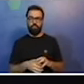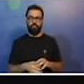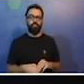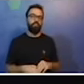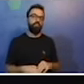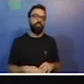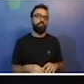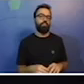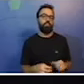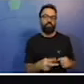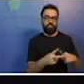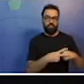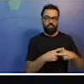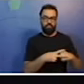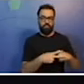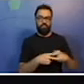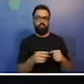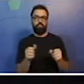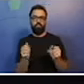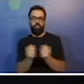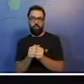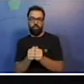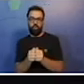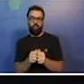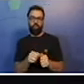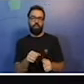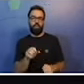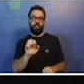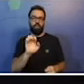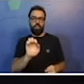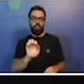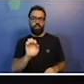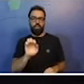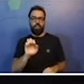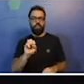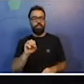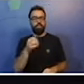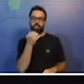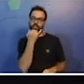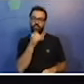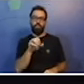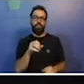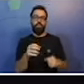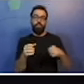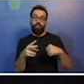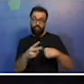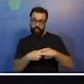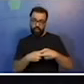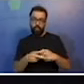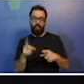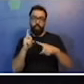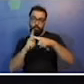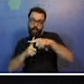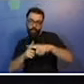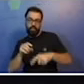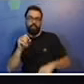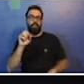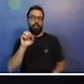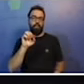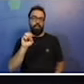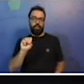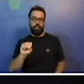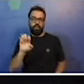pronome ser. Então, quando aparecer o verbo, no caso, verbo ser, e eu tiver um pronome